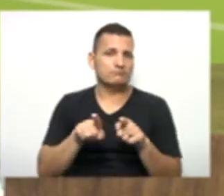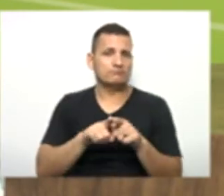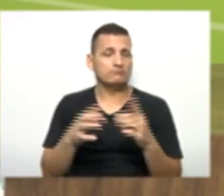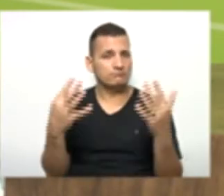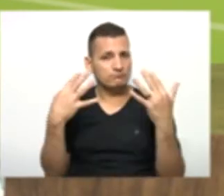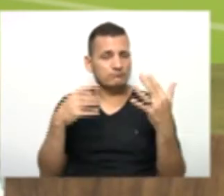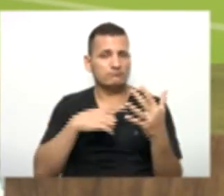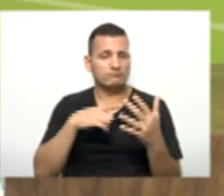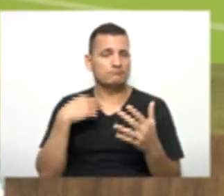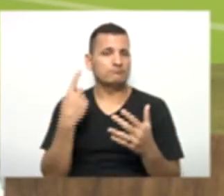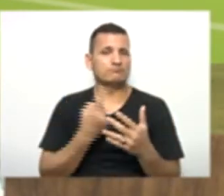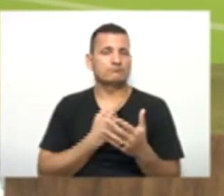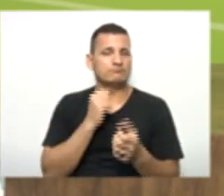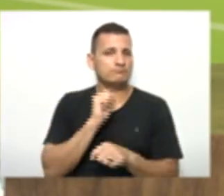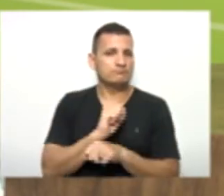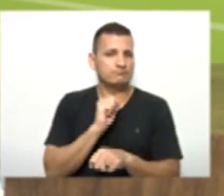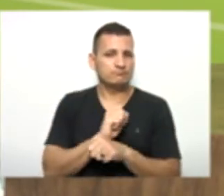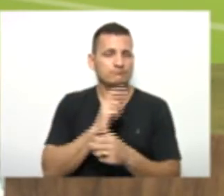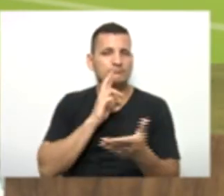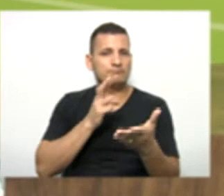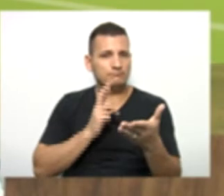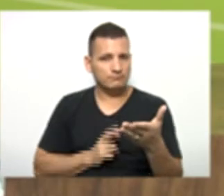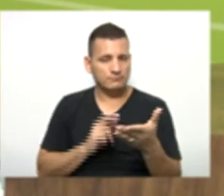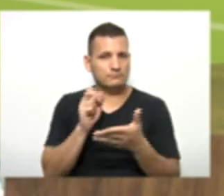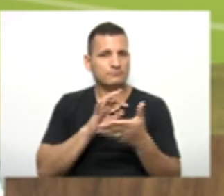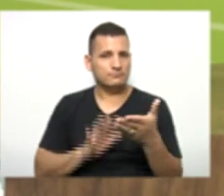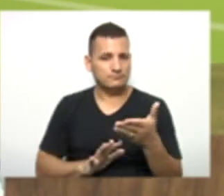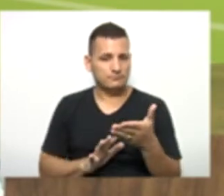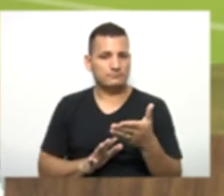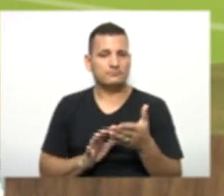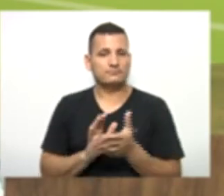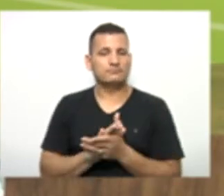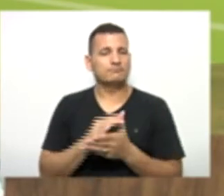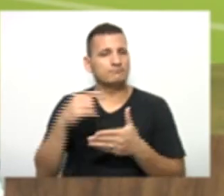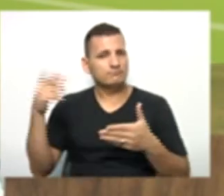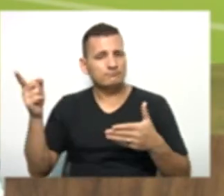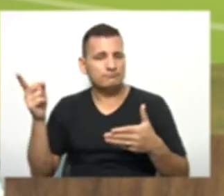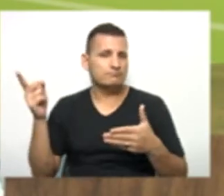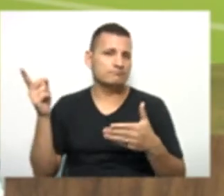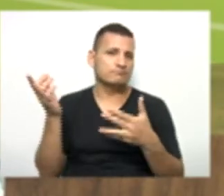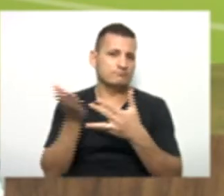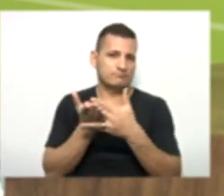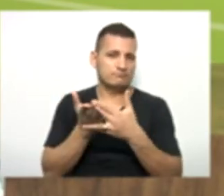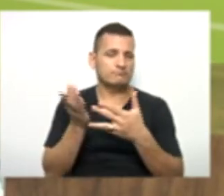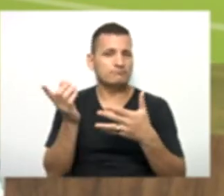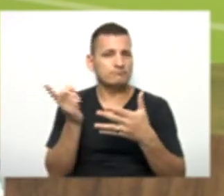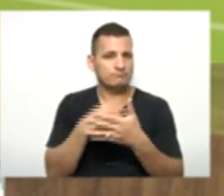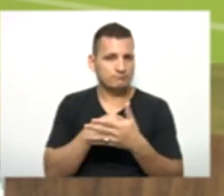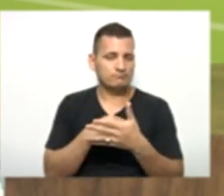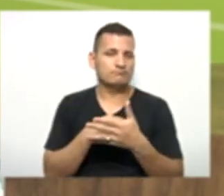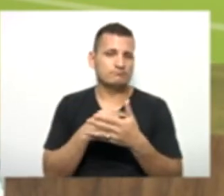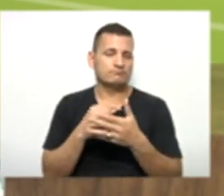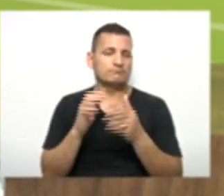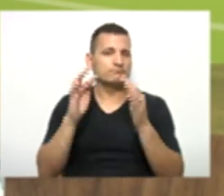vai aguardar a resolução das atividades de questões. Nós voltamos a partir desse slide para encerrar o